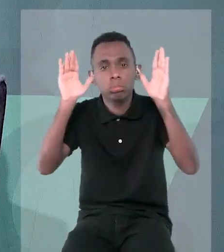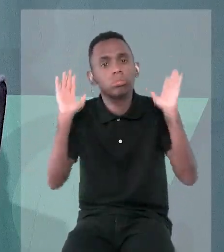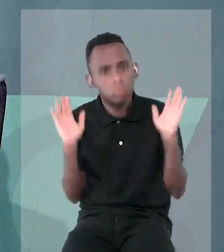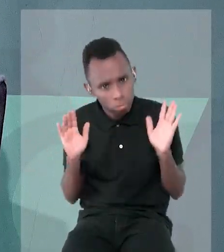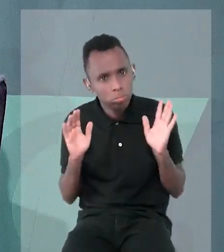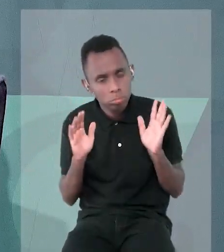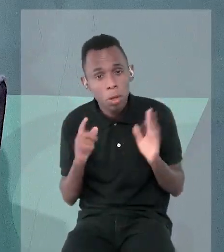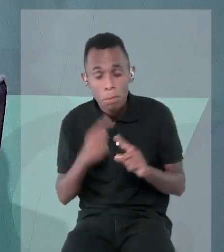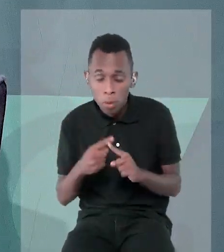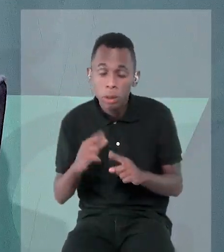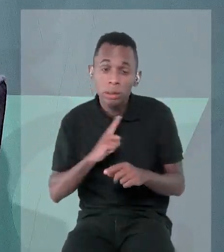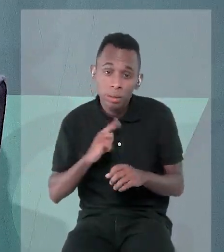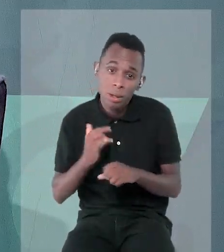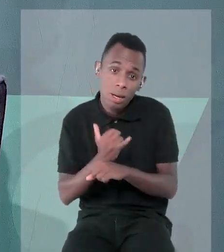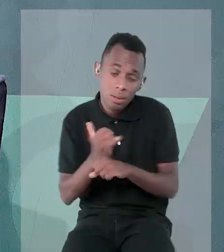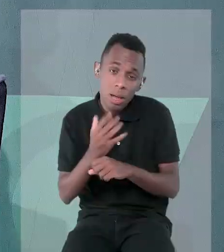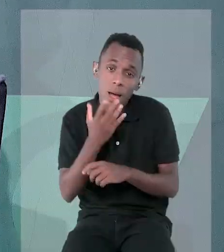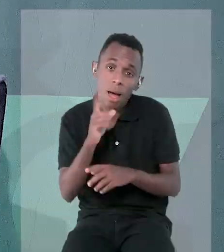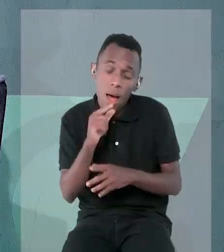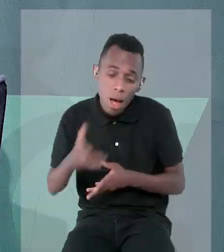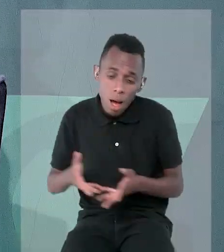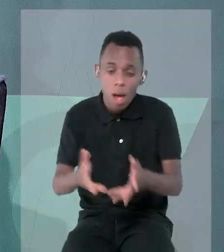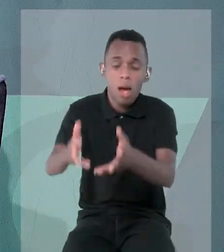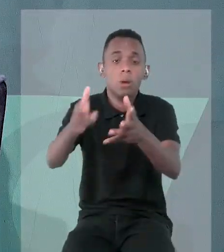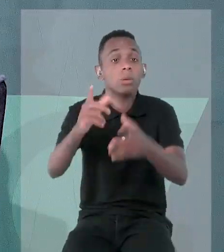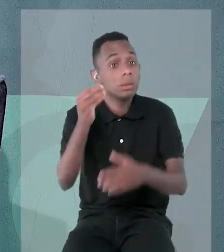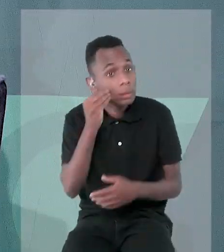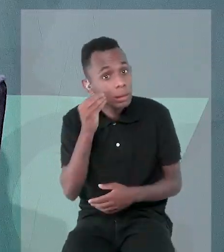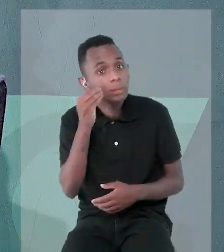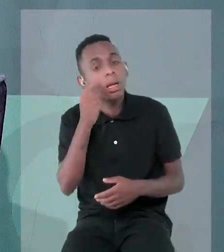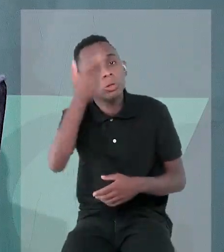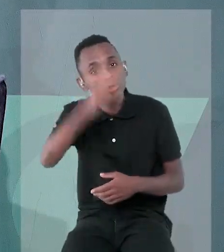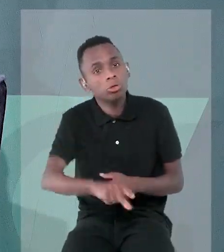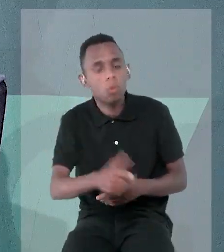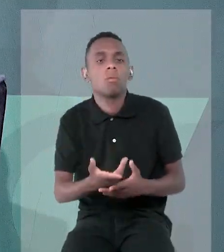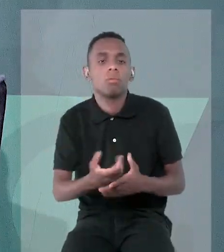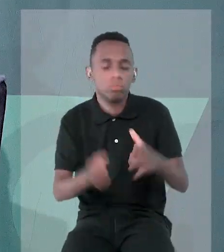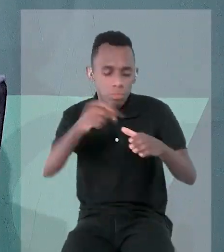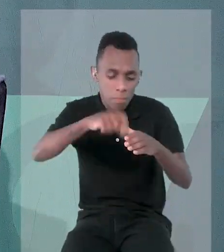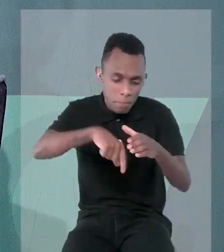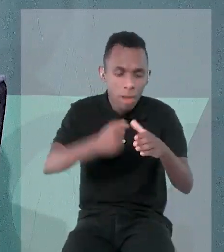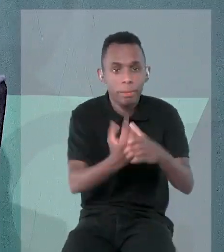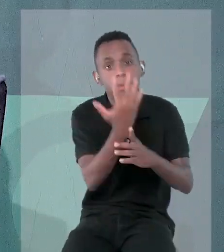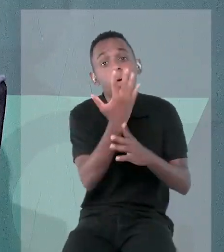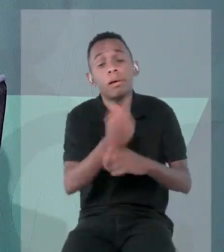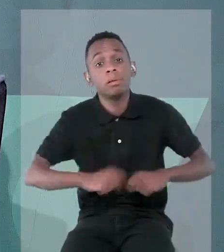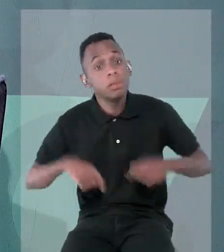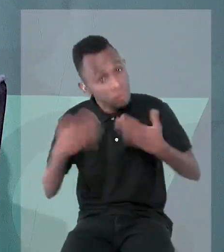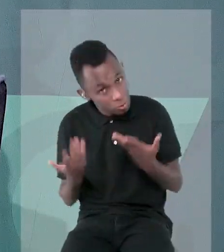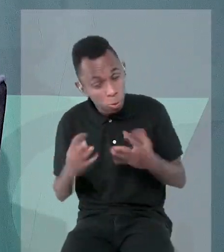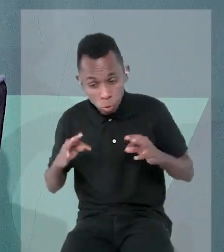conservadora começava a mudar, espontaneamente eles tentavam plantar agrofloresta. Uma loucura. Então isso permitiu